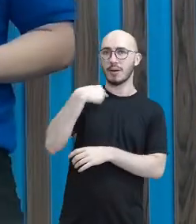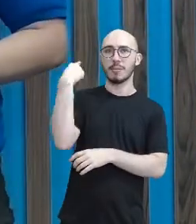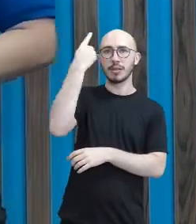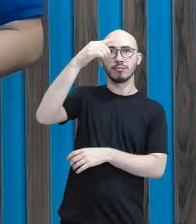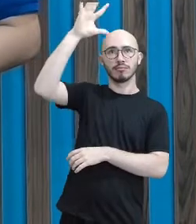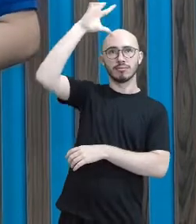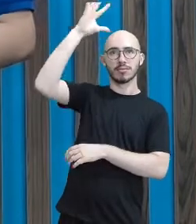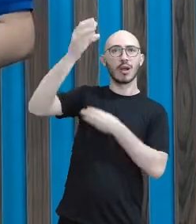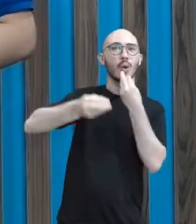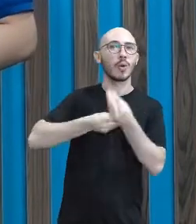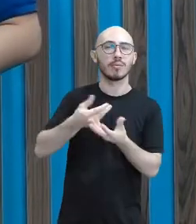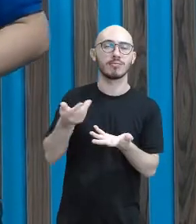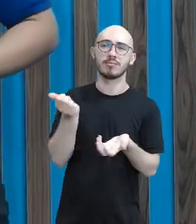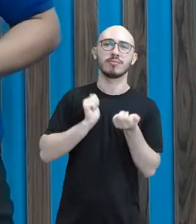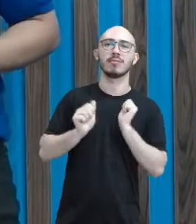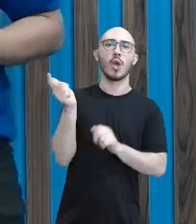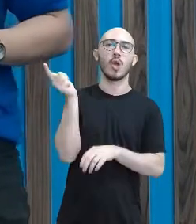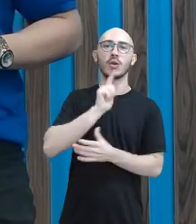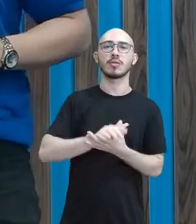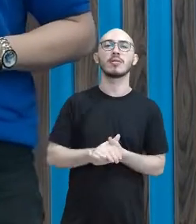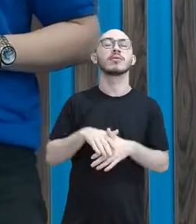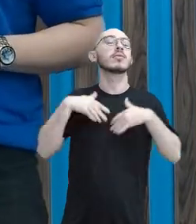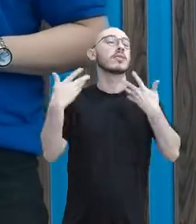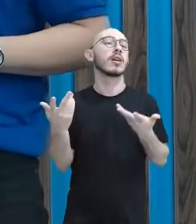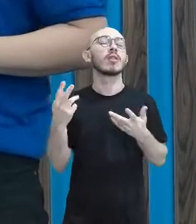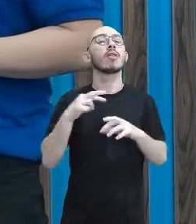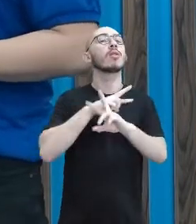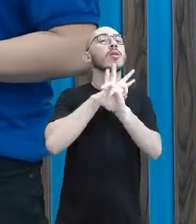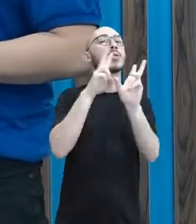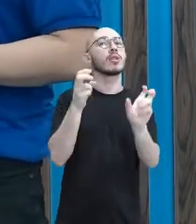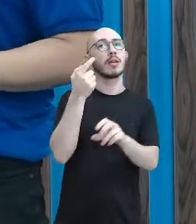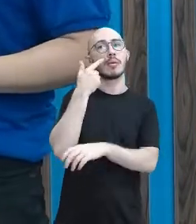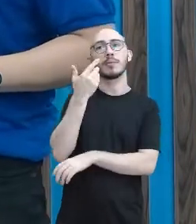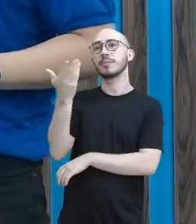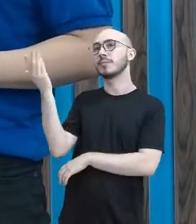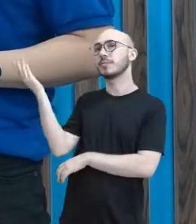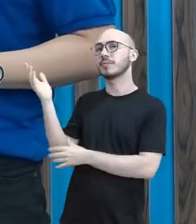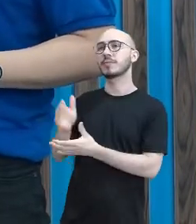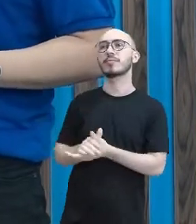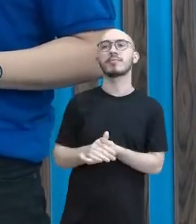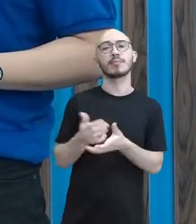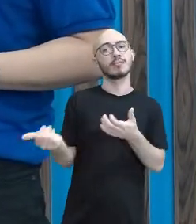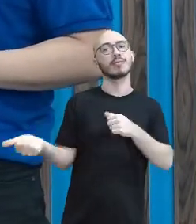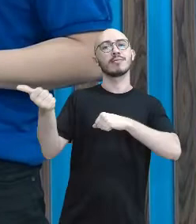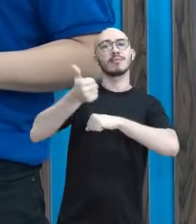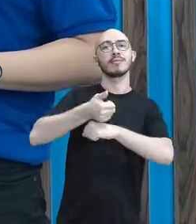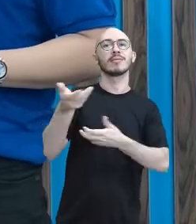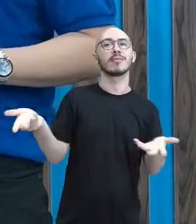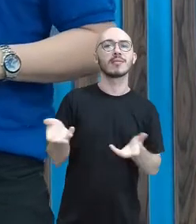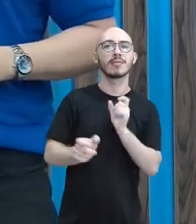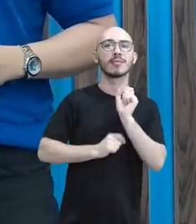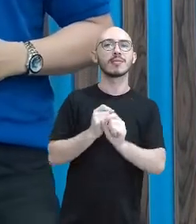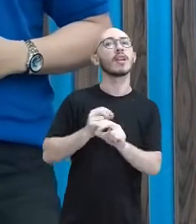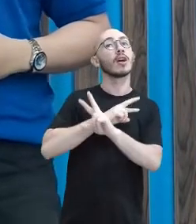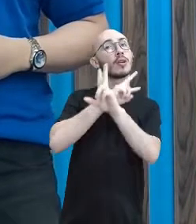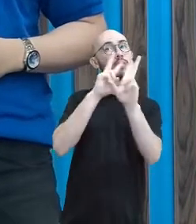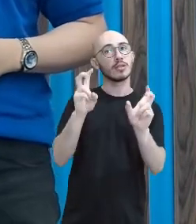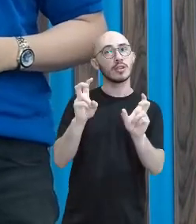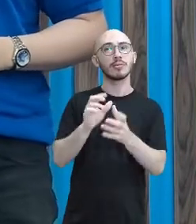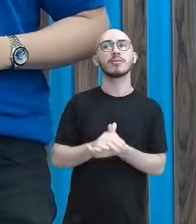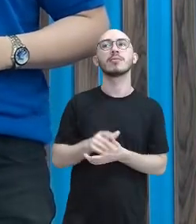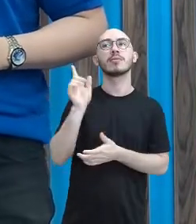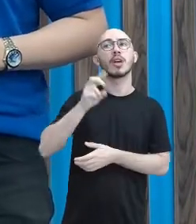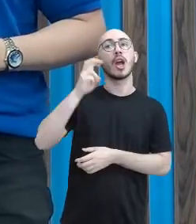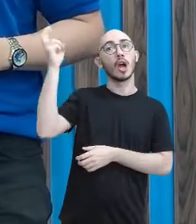disso mesmo. Gente, por falar em forma imperativa, eu assumi a aula aqui agora para trabalhar com vocês um assunto que é a